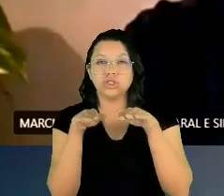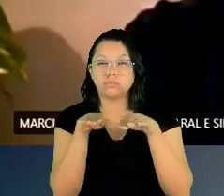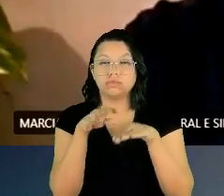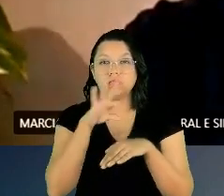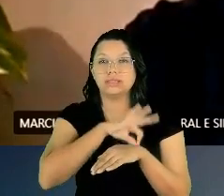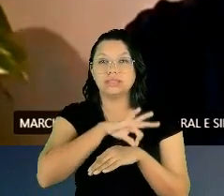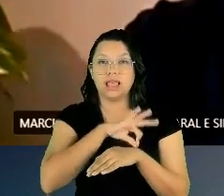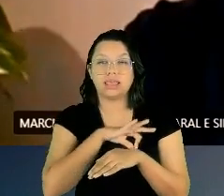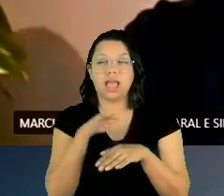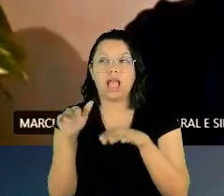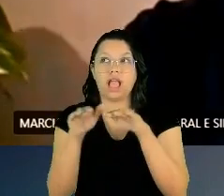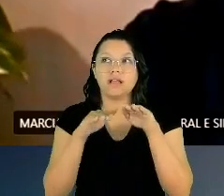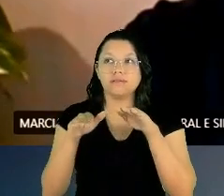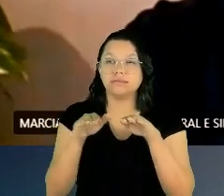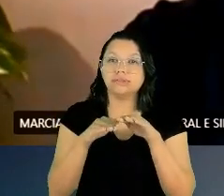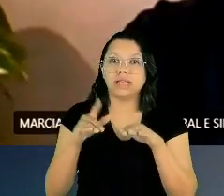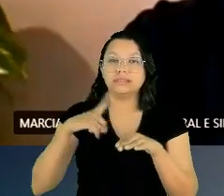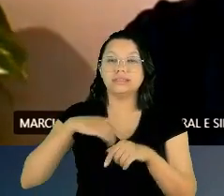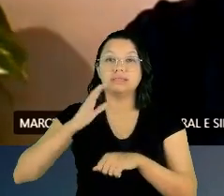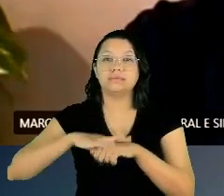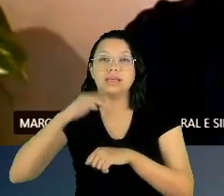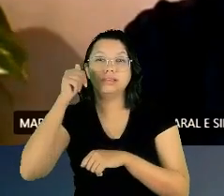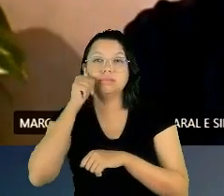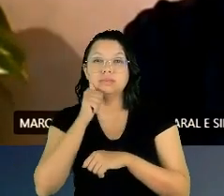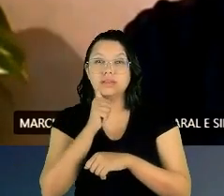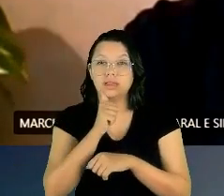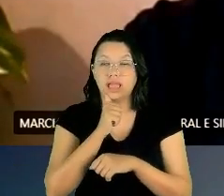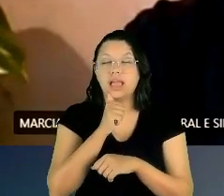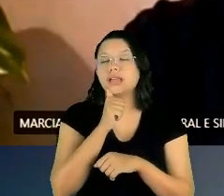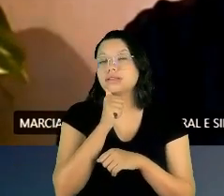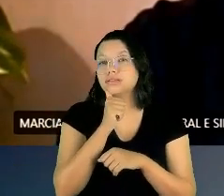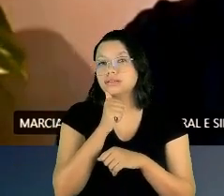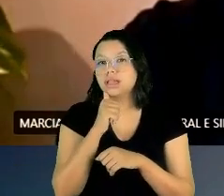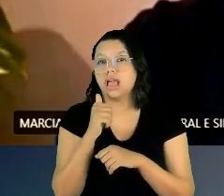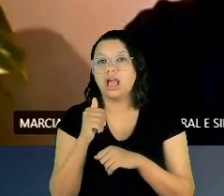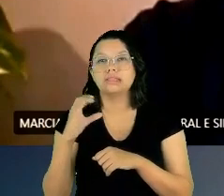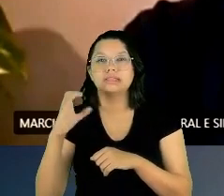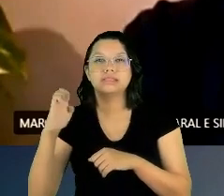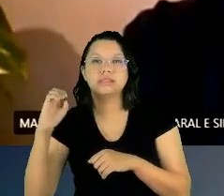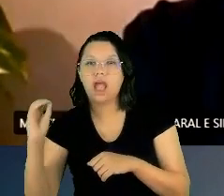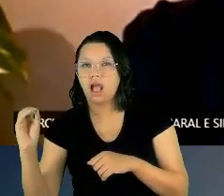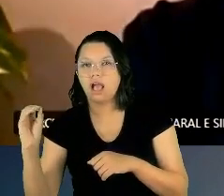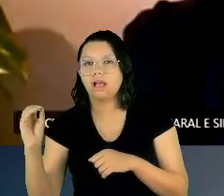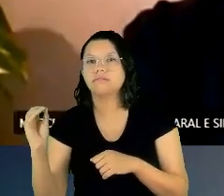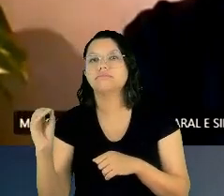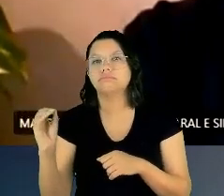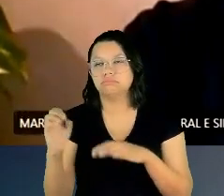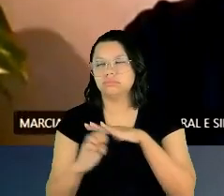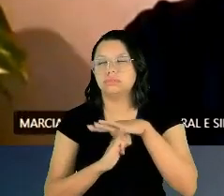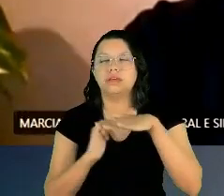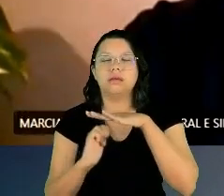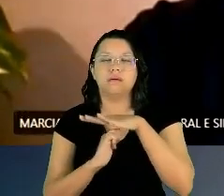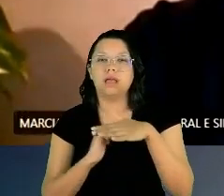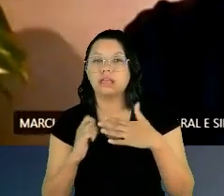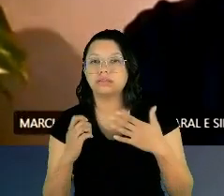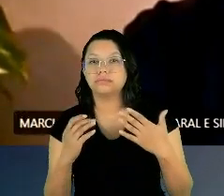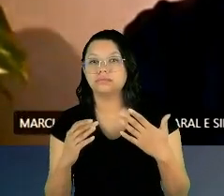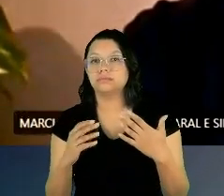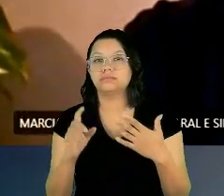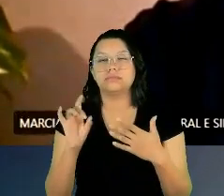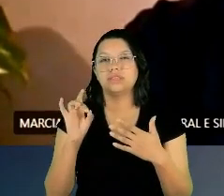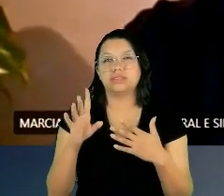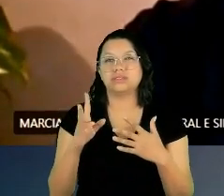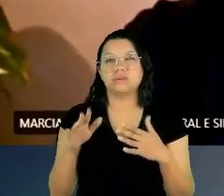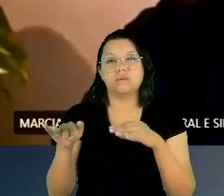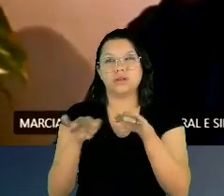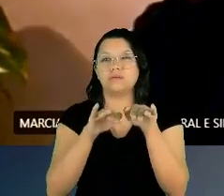não é só de igualdade por salário, igualdade, né, por ter mais mulheres CFOs, mais mulheres CEOs, não é